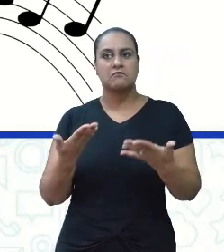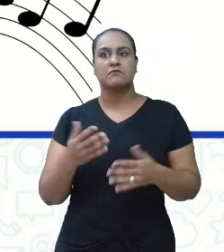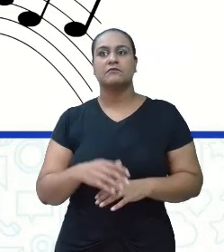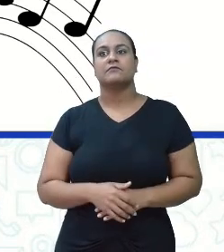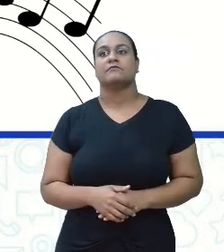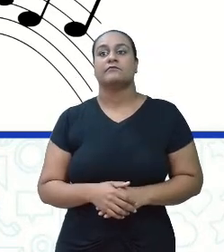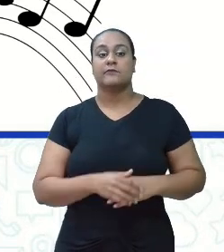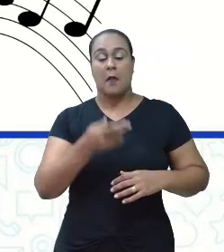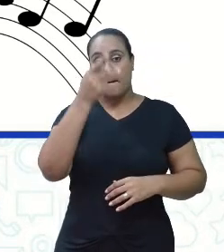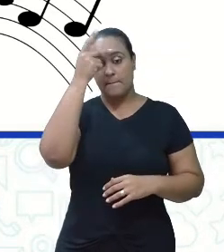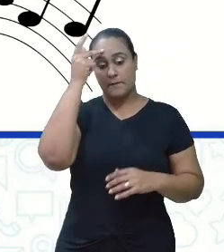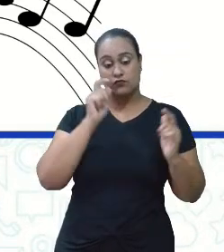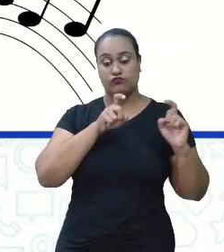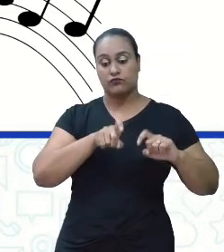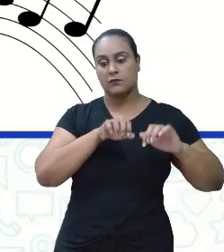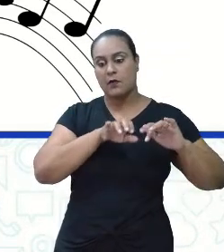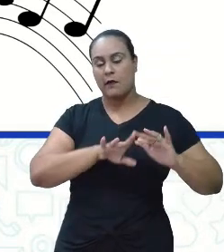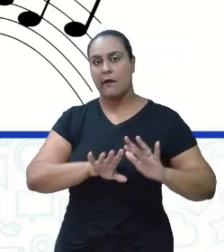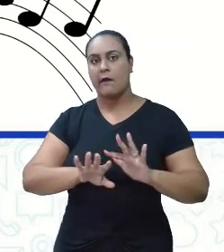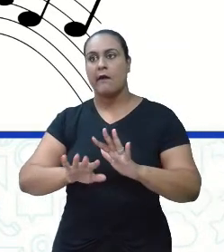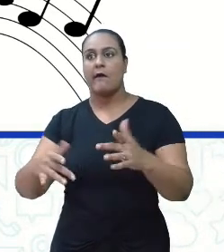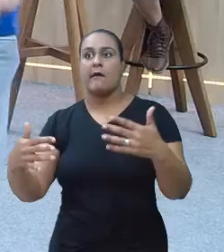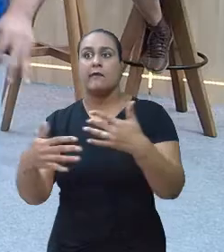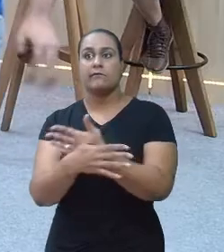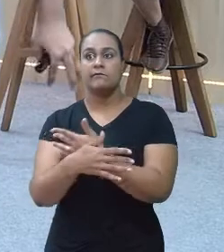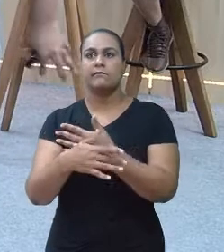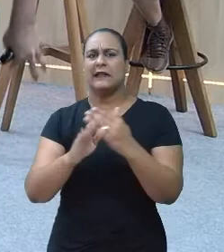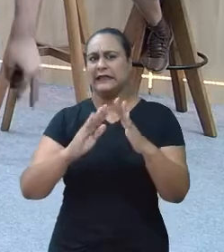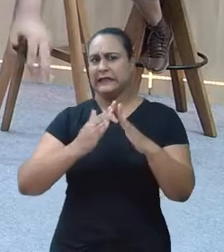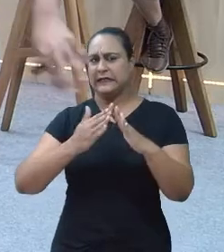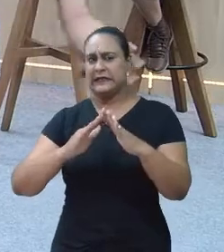Com o êxodo rural, tu força a favelização.